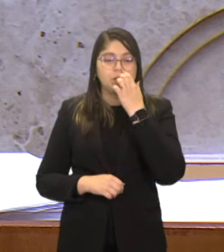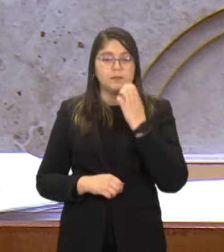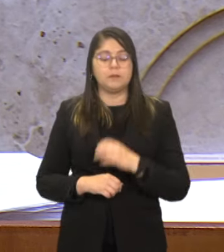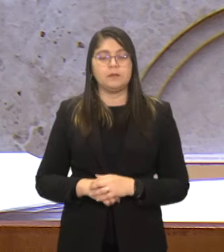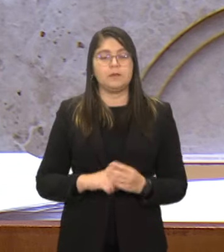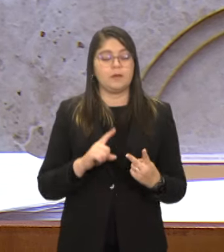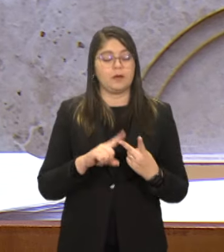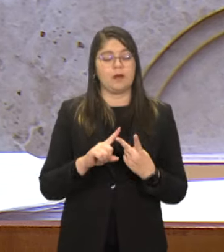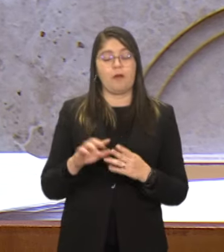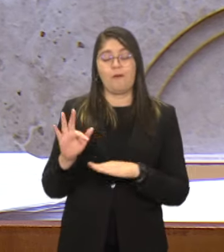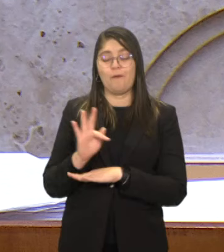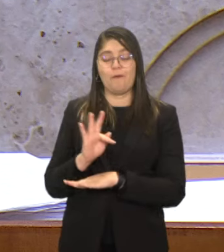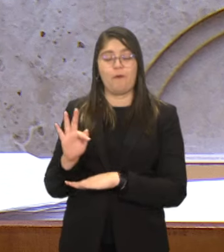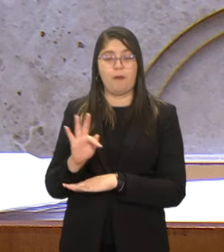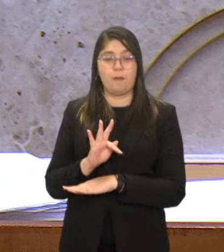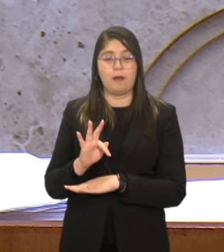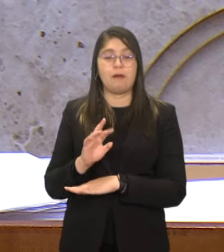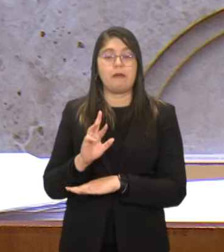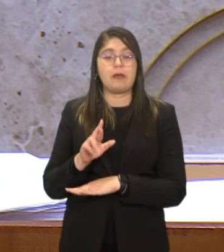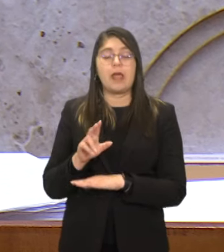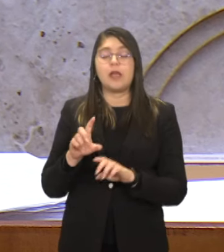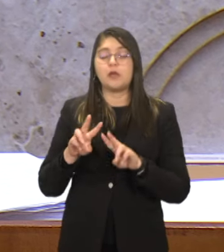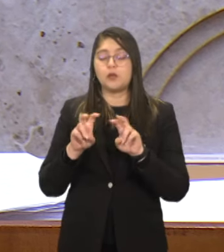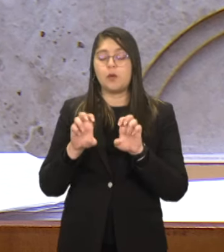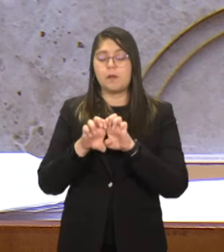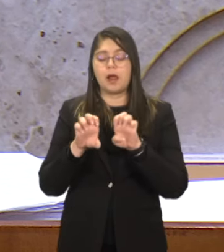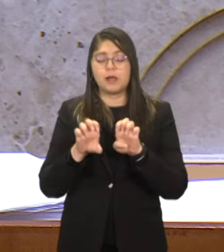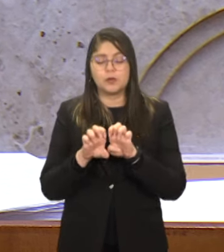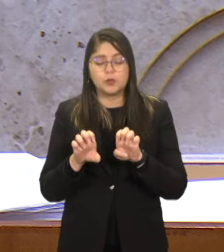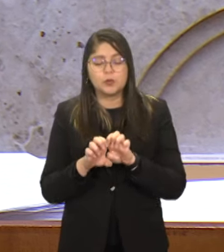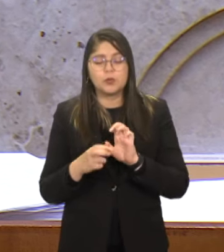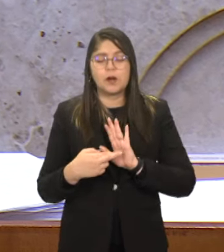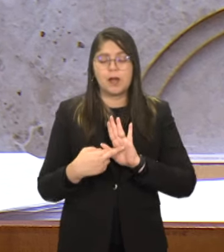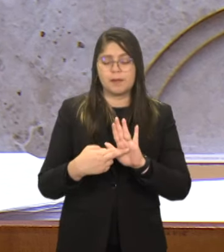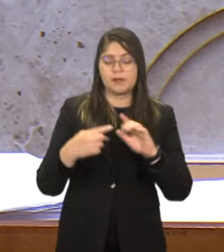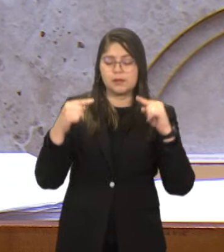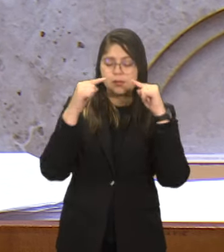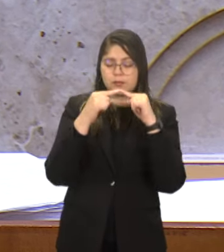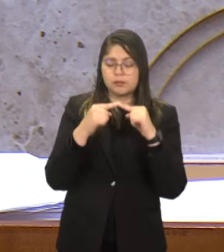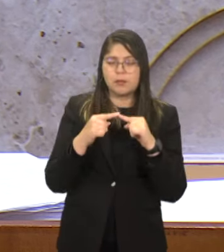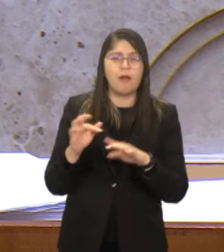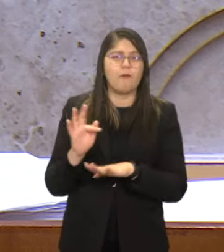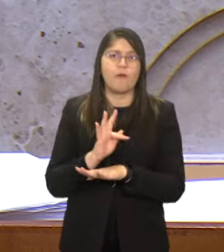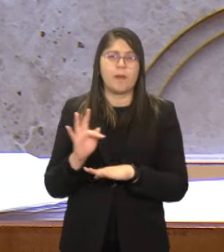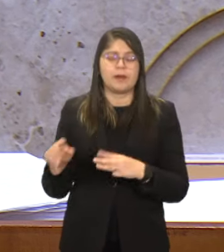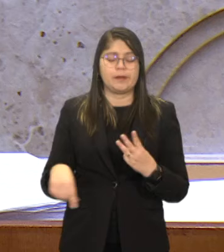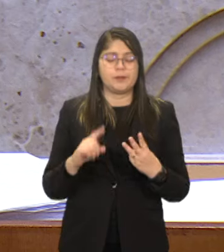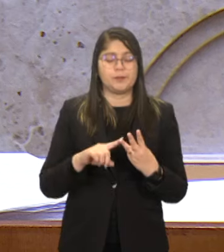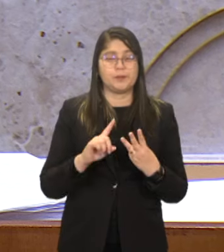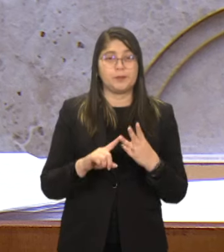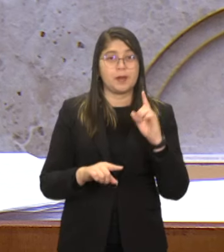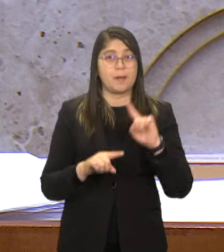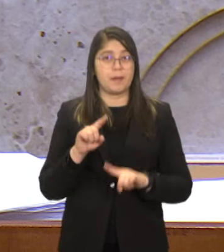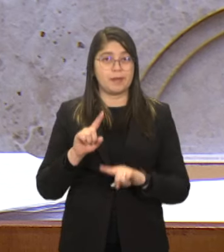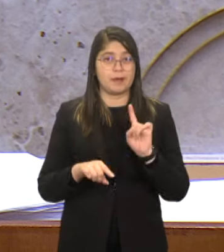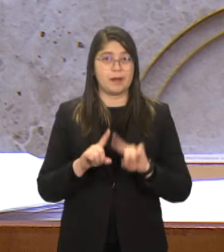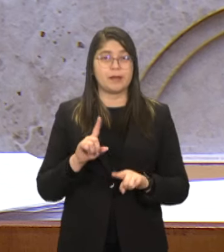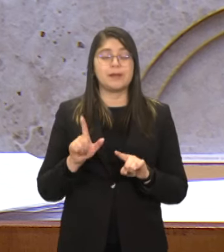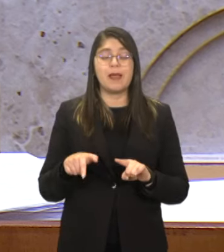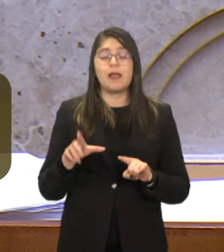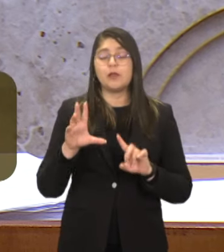Formais, que se referem à estrutura, à representação adequada e às demais formalidades. E materiais, relacionados ao